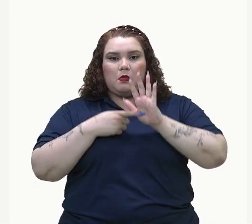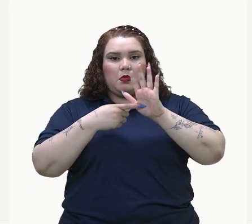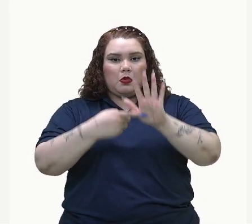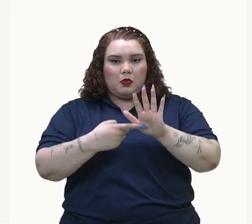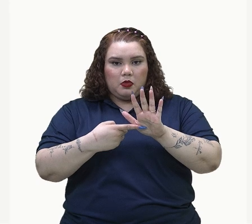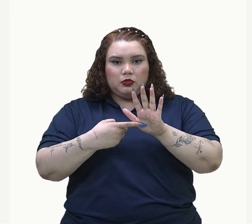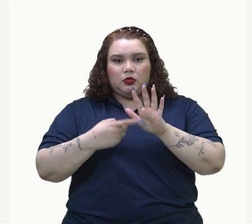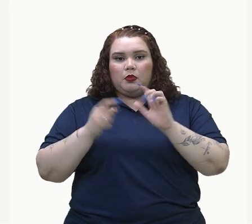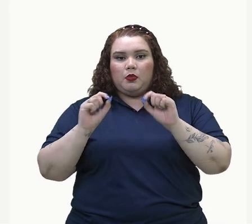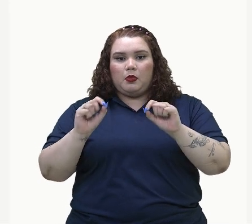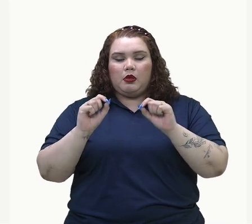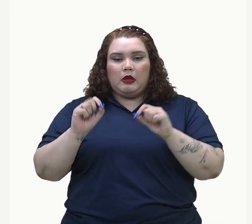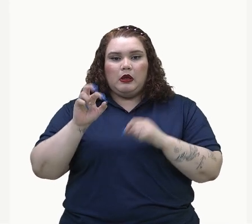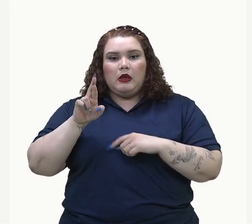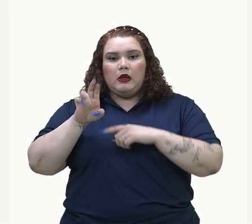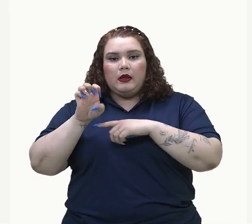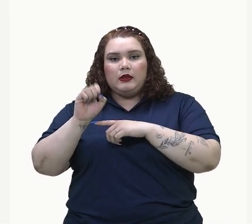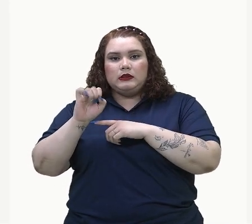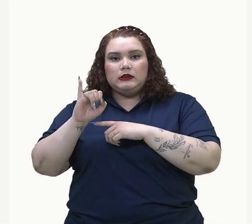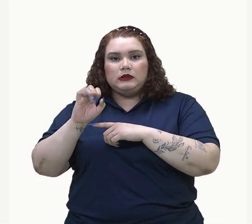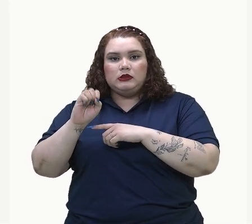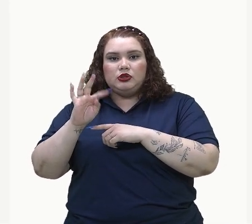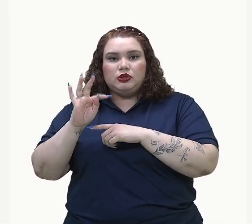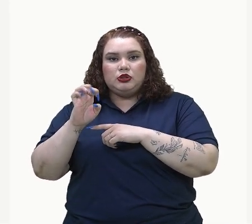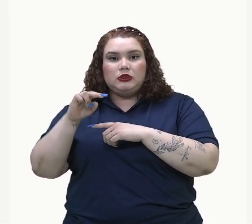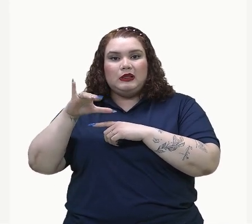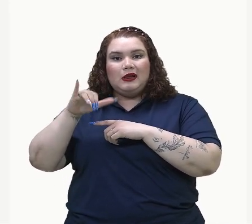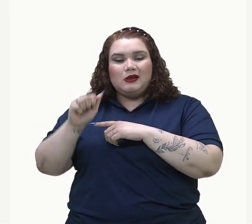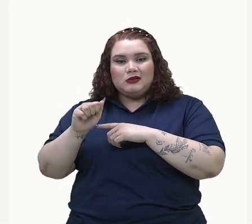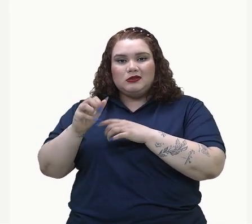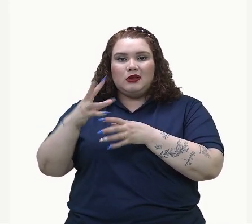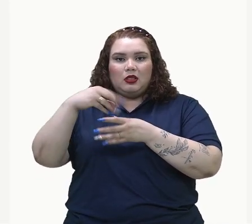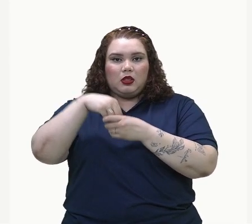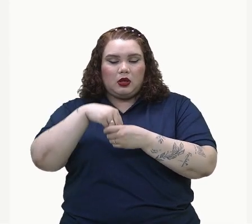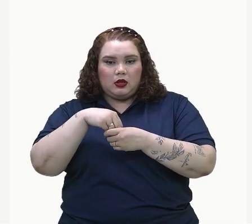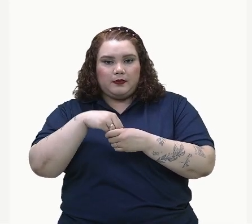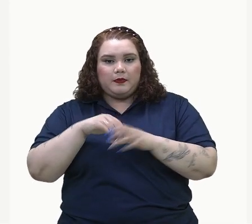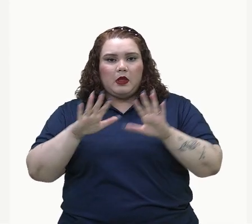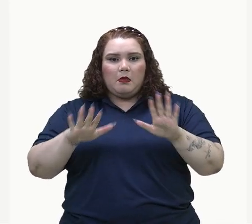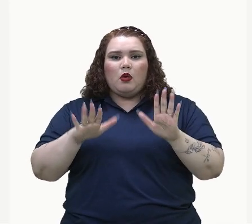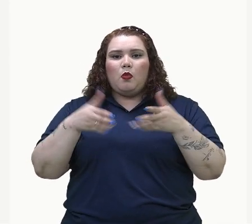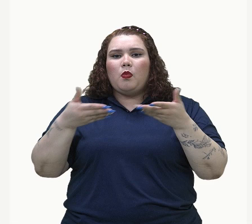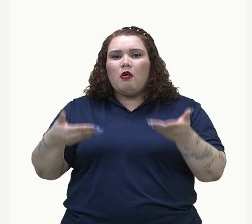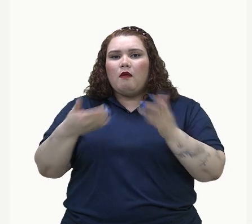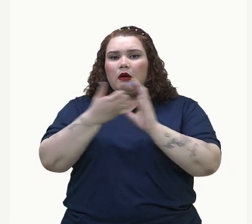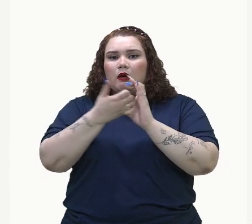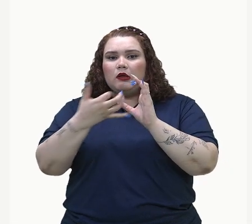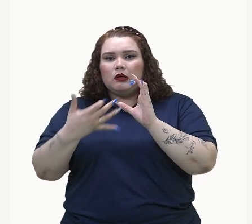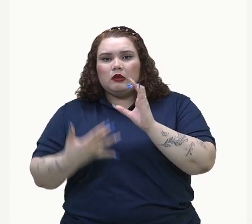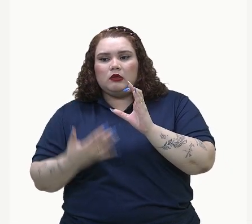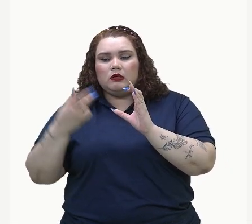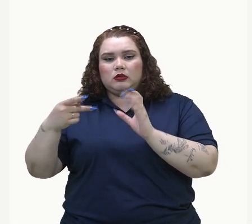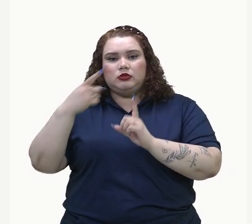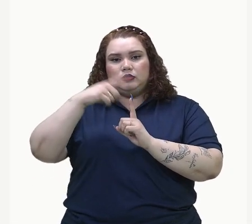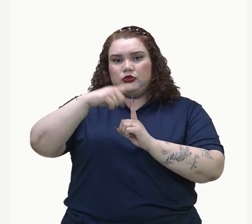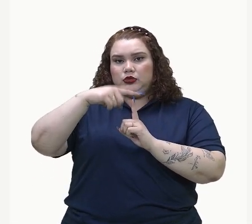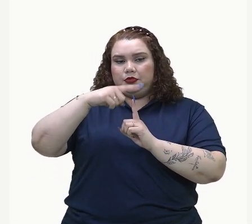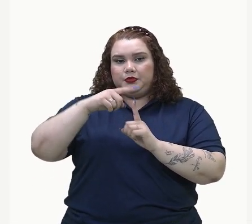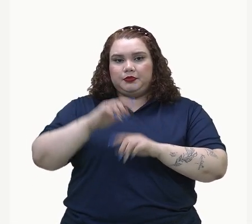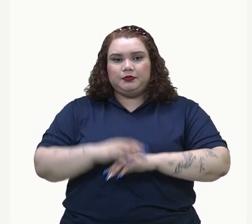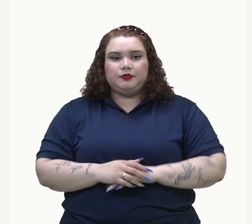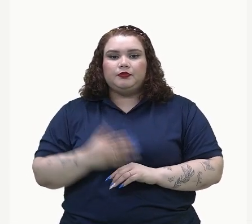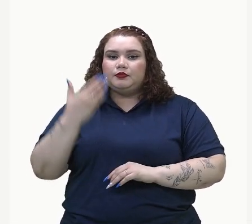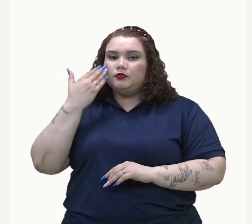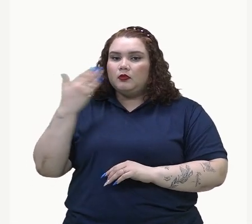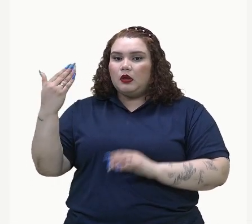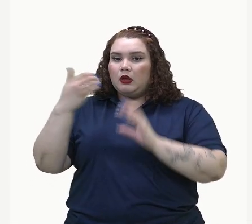resistência interna. E quais são as características desses receptores? As